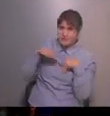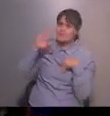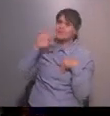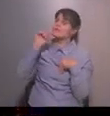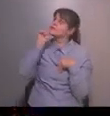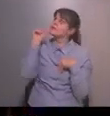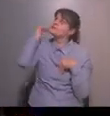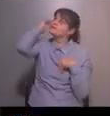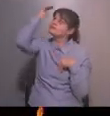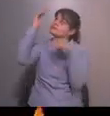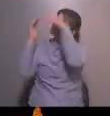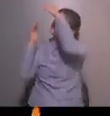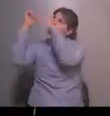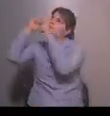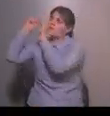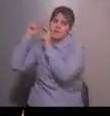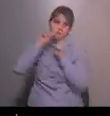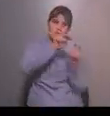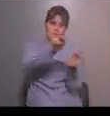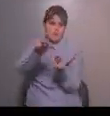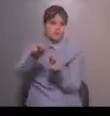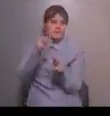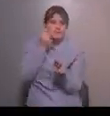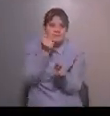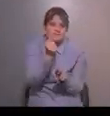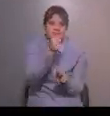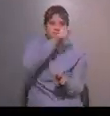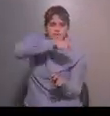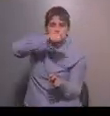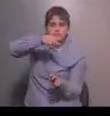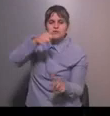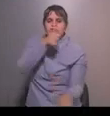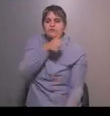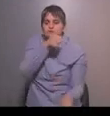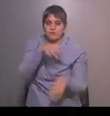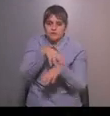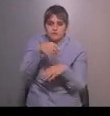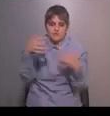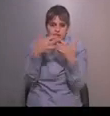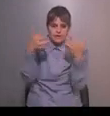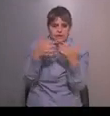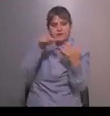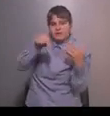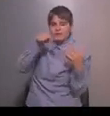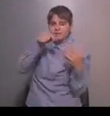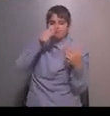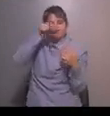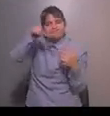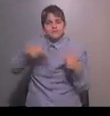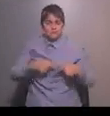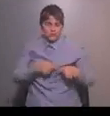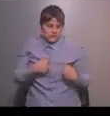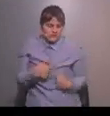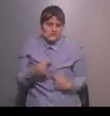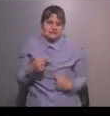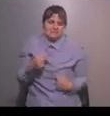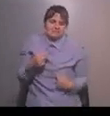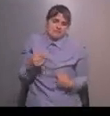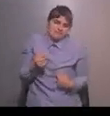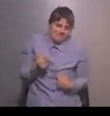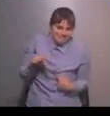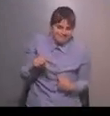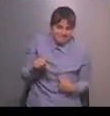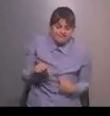olha de modo especial para os que sofrem por causa da guerra e da maldade humana. E tem grande carinho